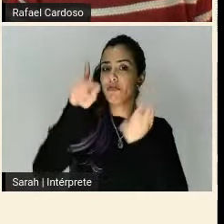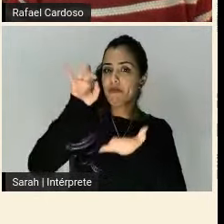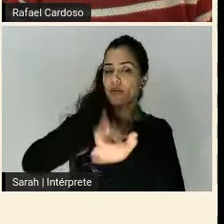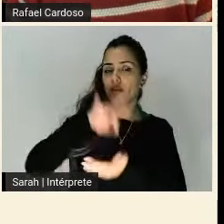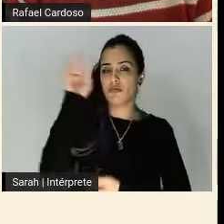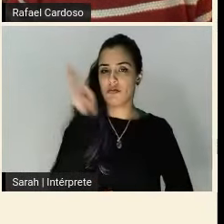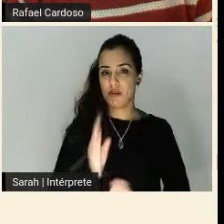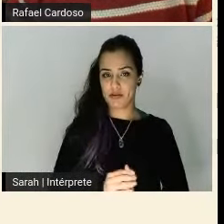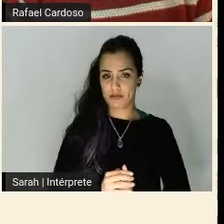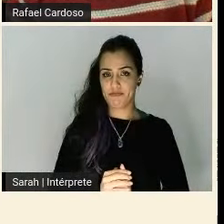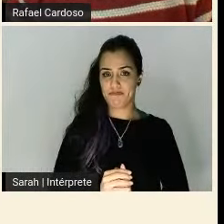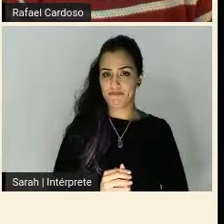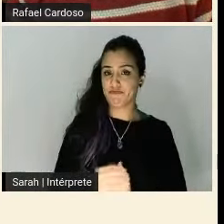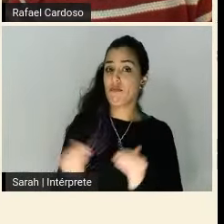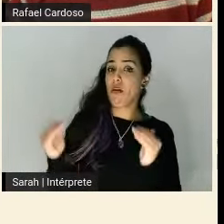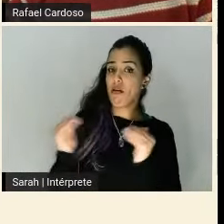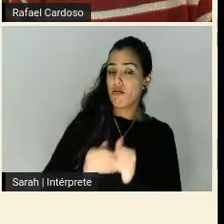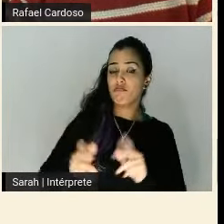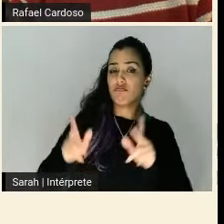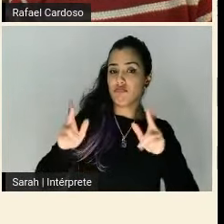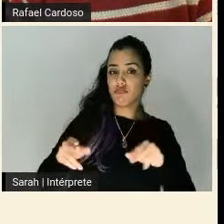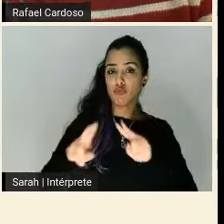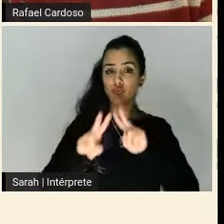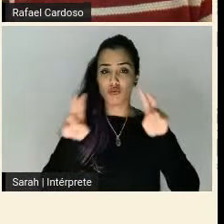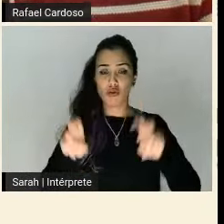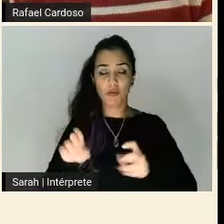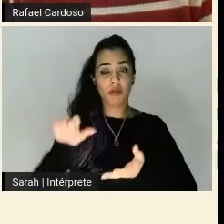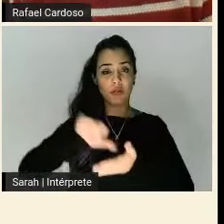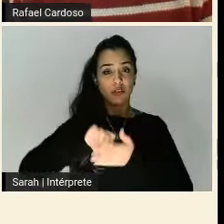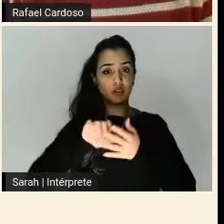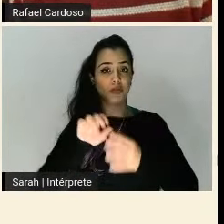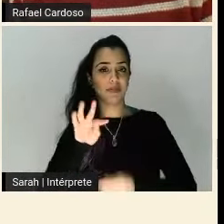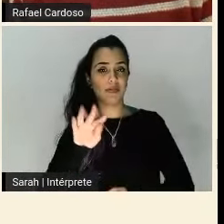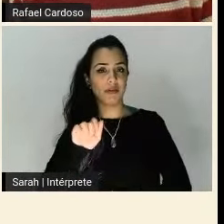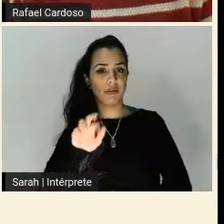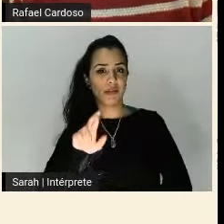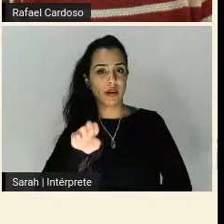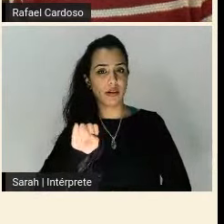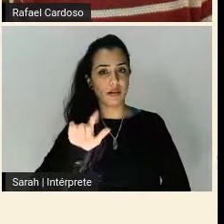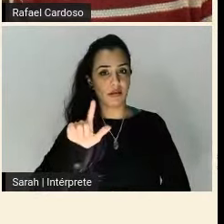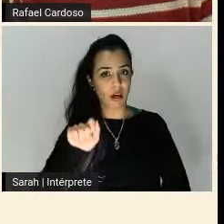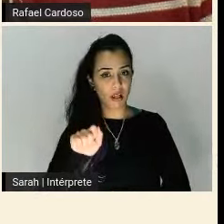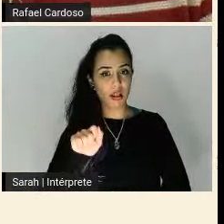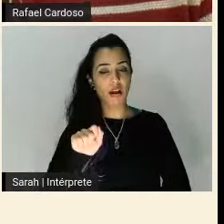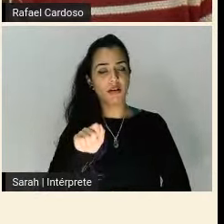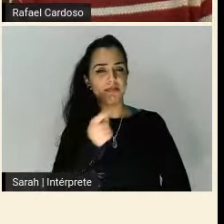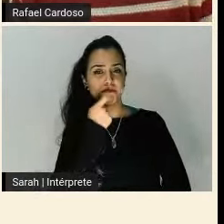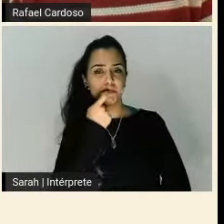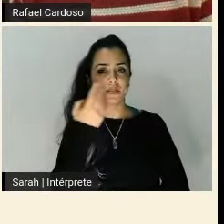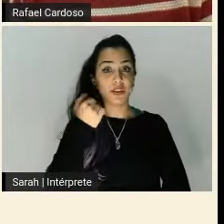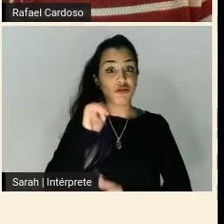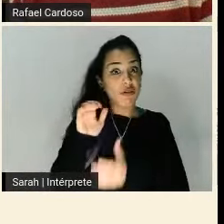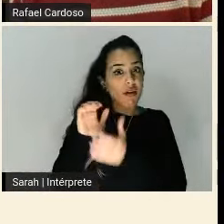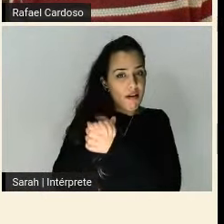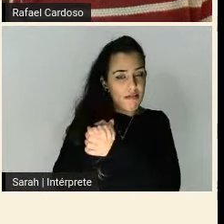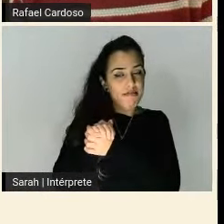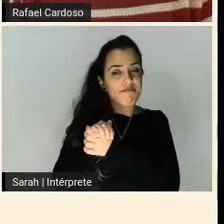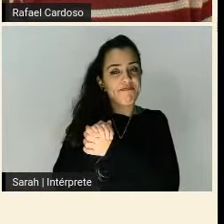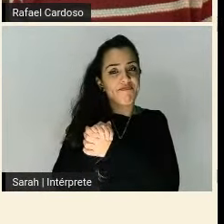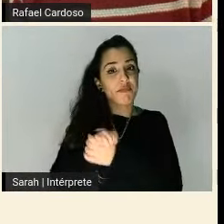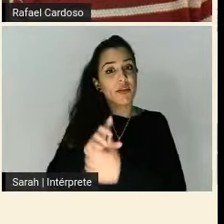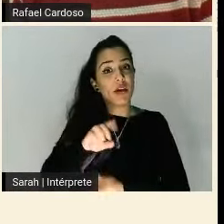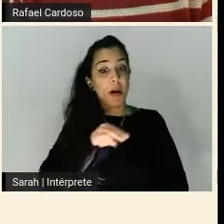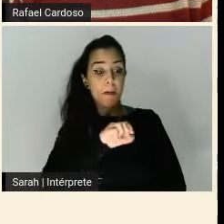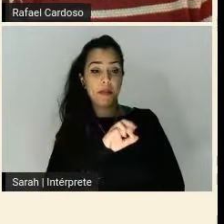Mesmo concordando ambos a respeito da centralidade de Tarsila, com quem estava recém-casado, Martins discorda